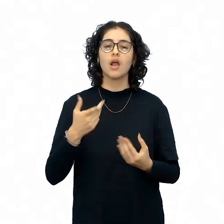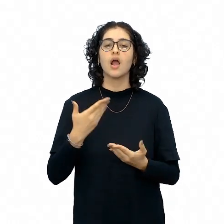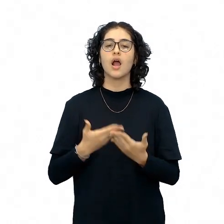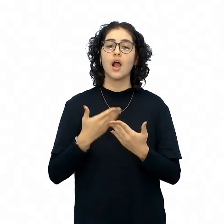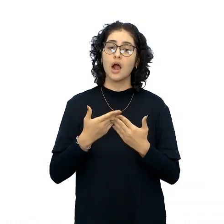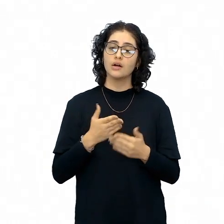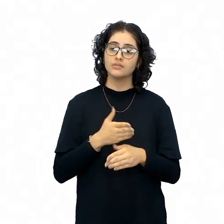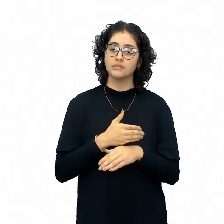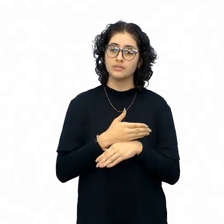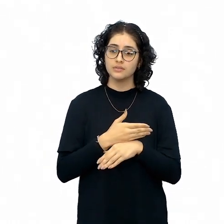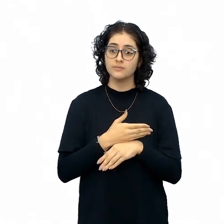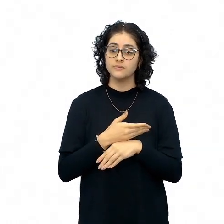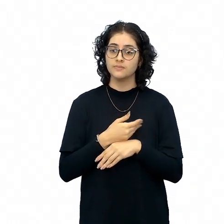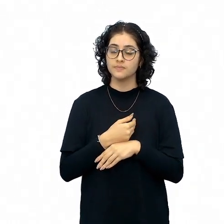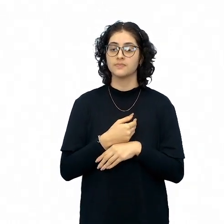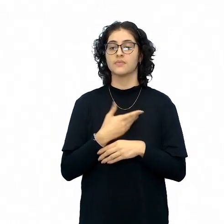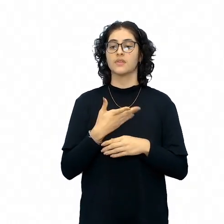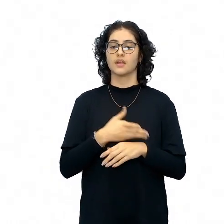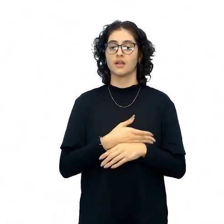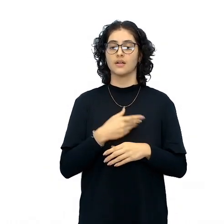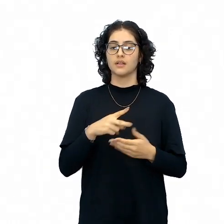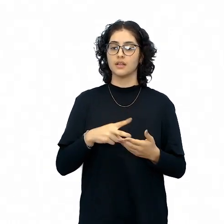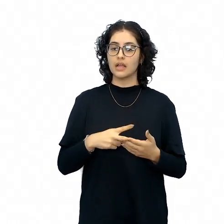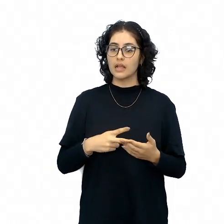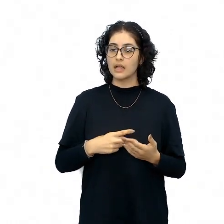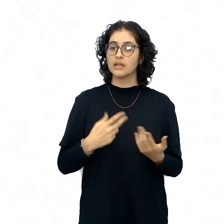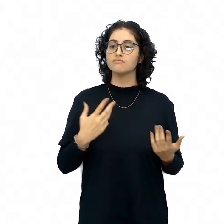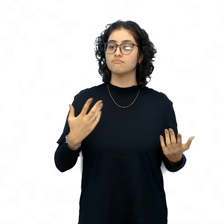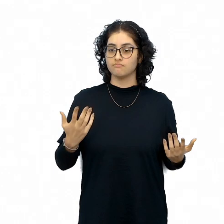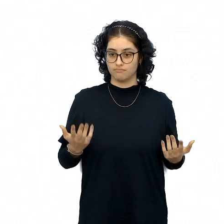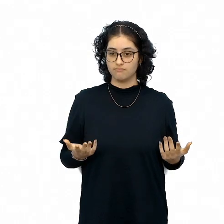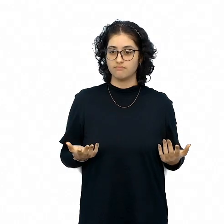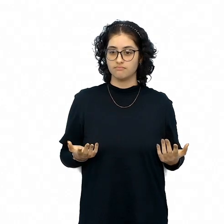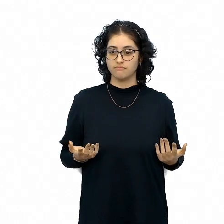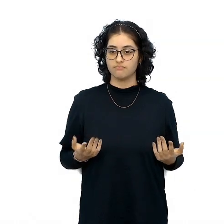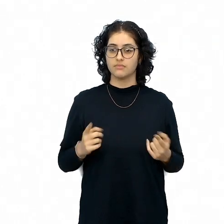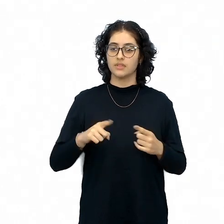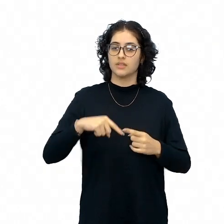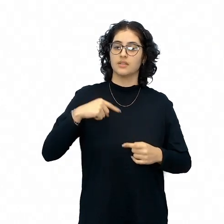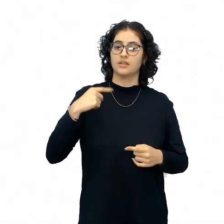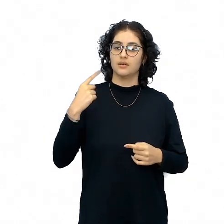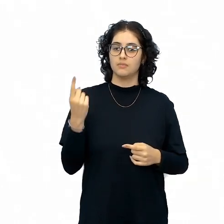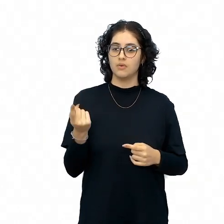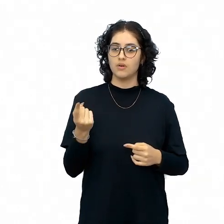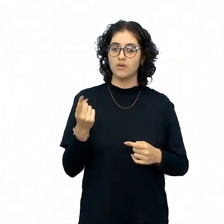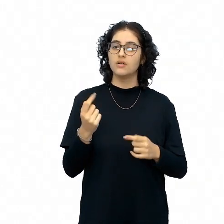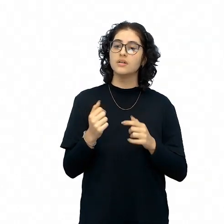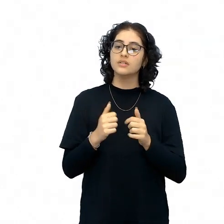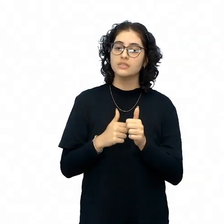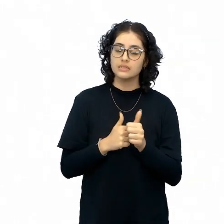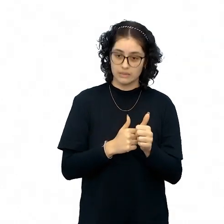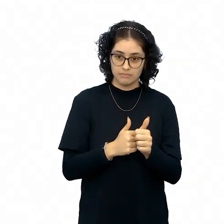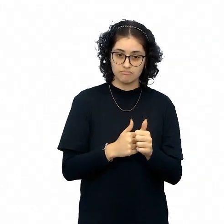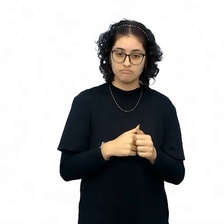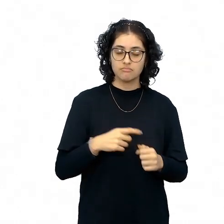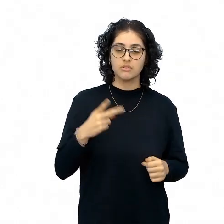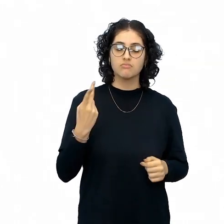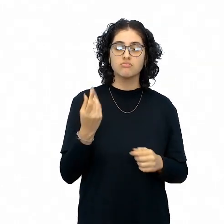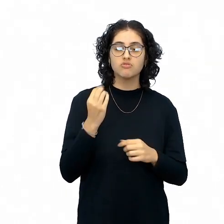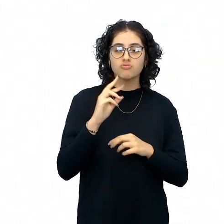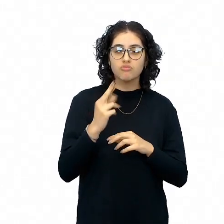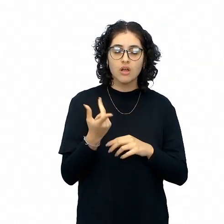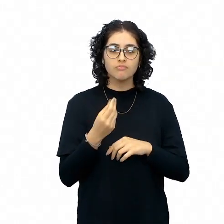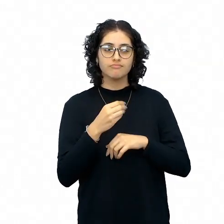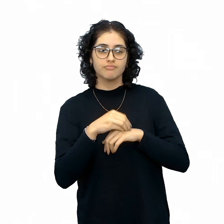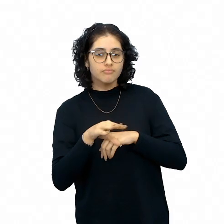aula, antes da leitura desse texto que está proposto na aula 1, para depois nós seguirmos também com sugestões para o